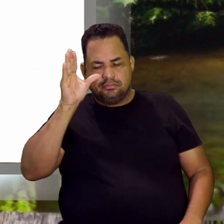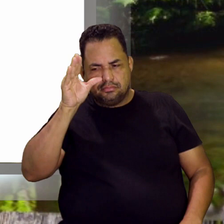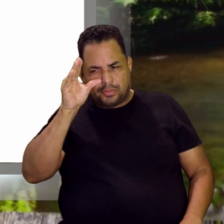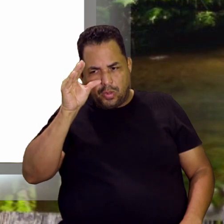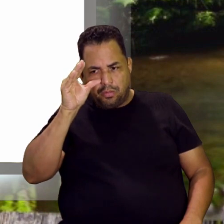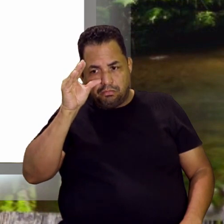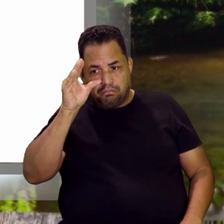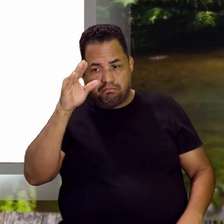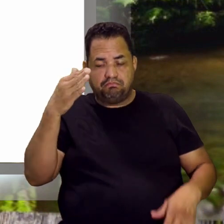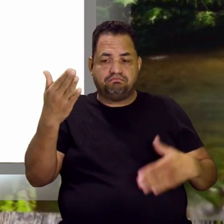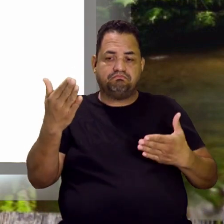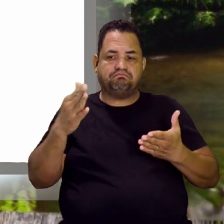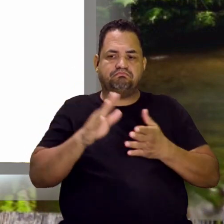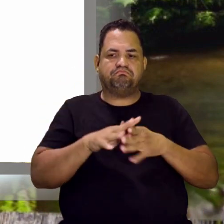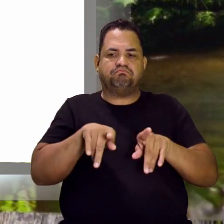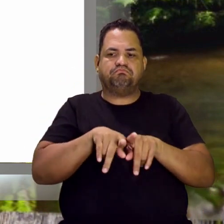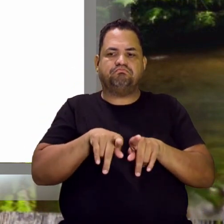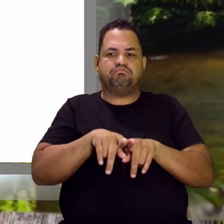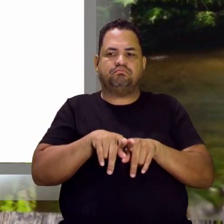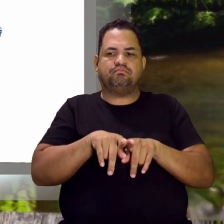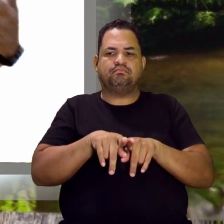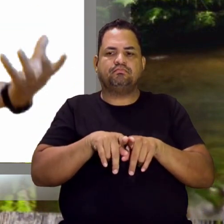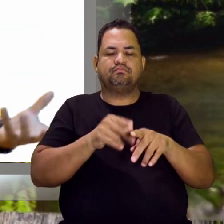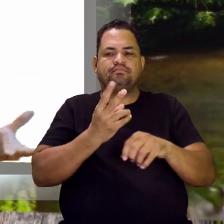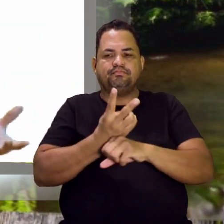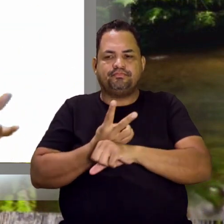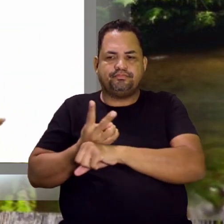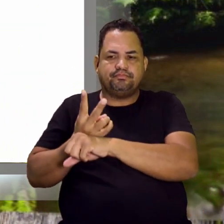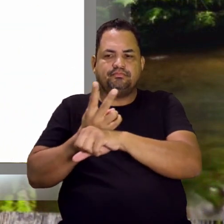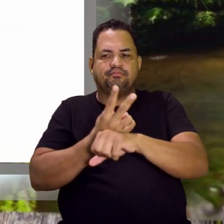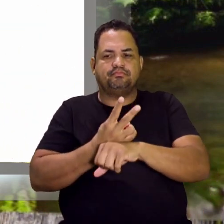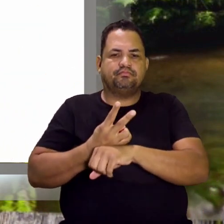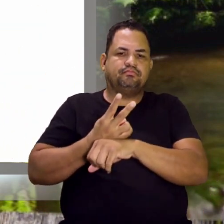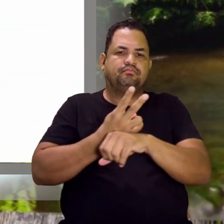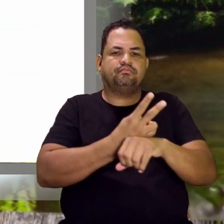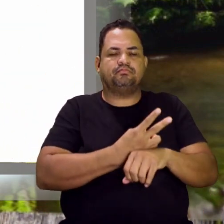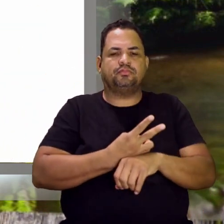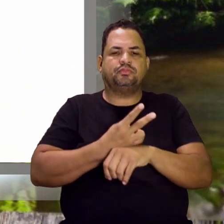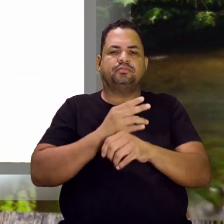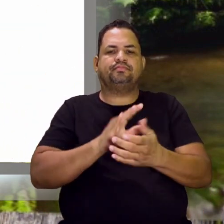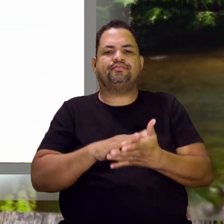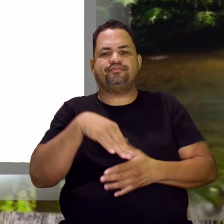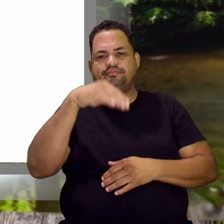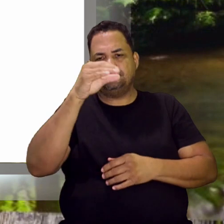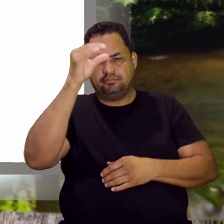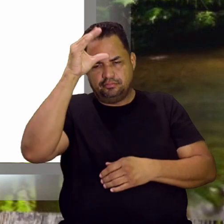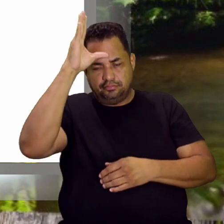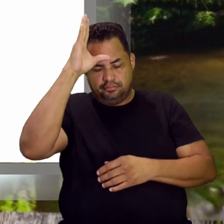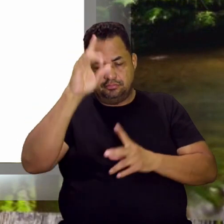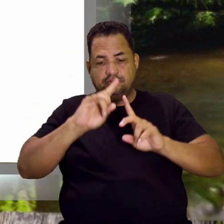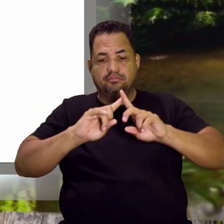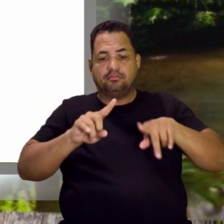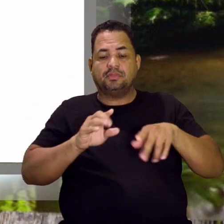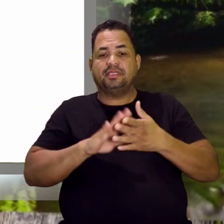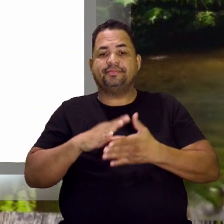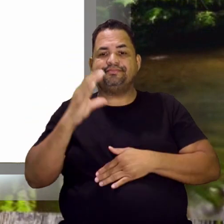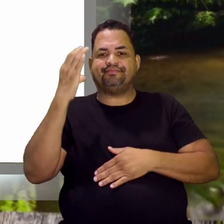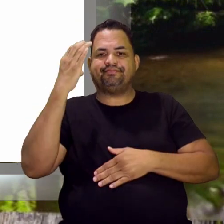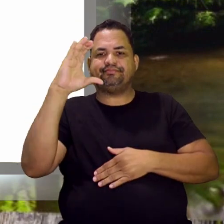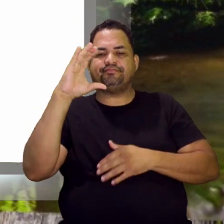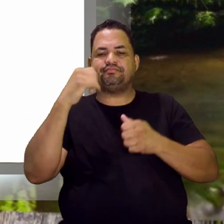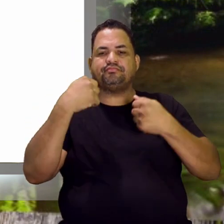curiosidade, ela faz com que eu procure o conhecimento. Só que no caso da ciência,